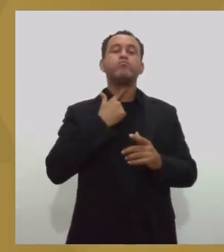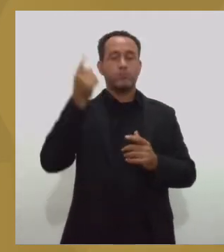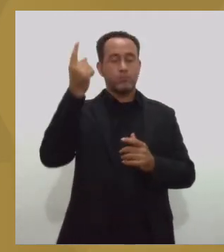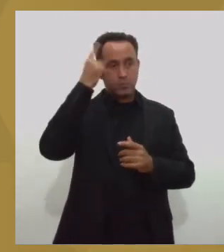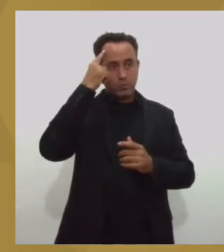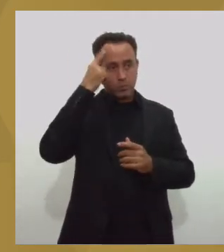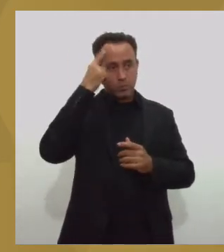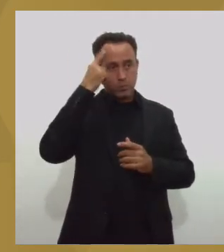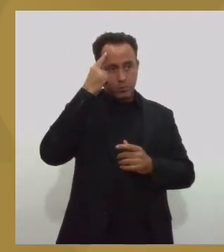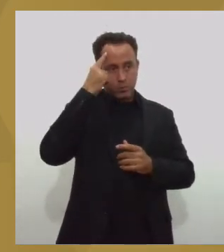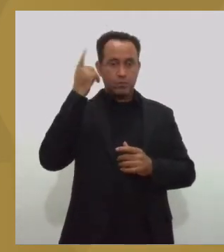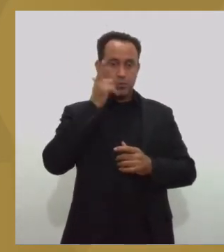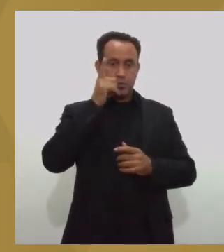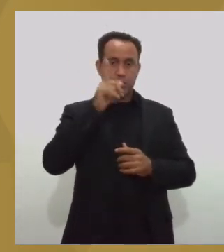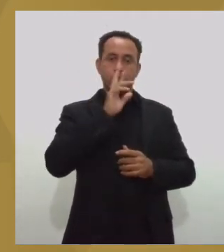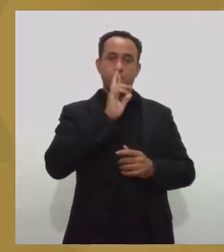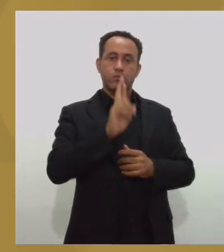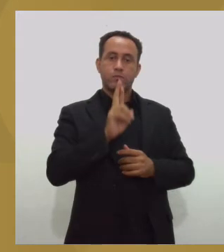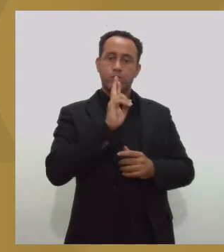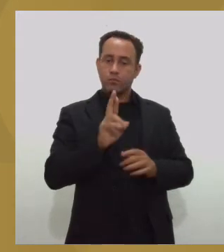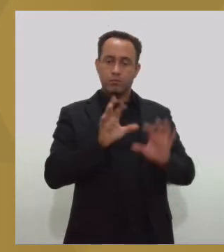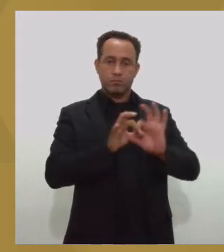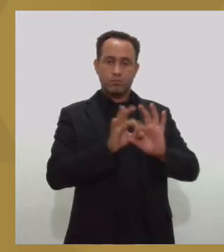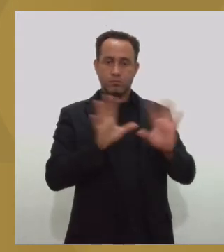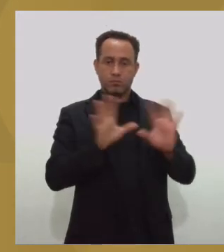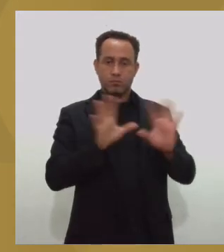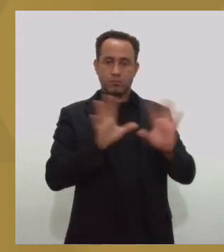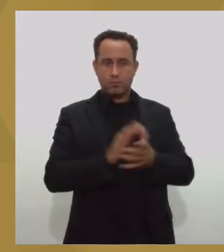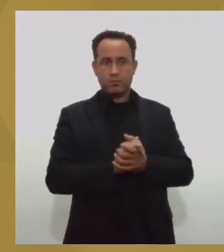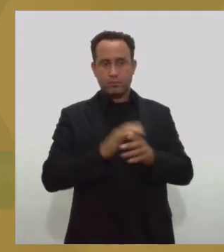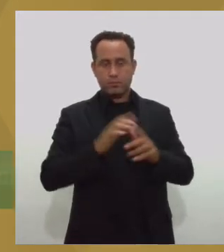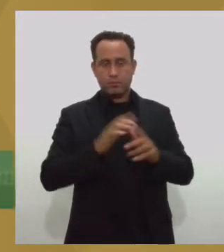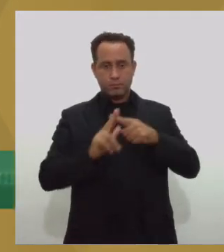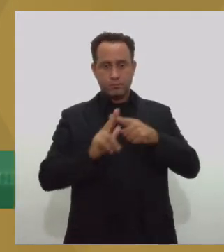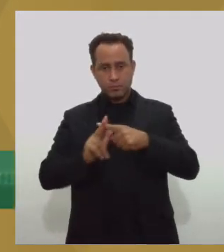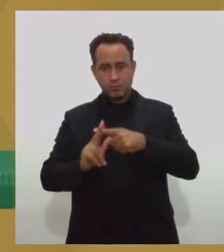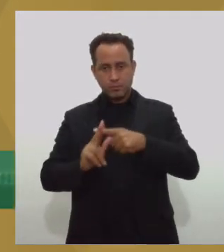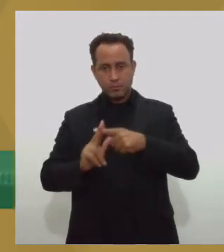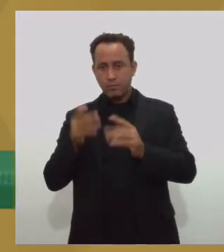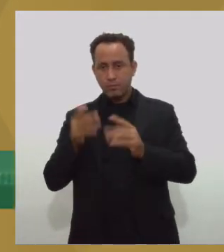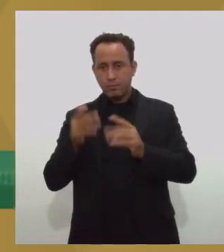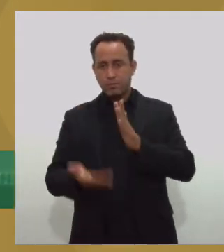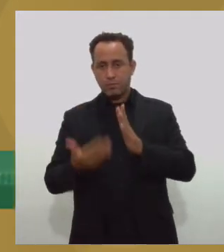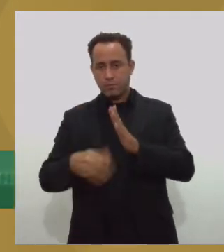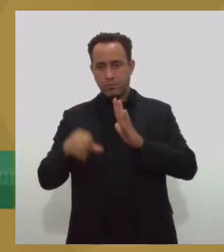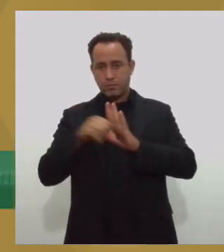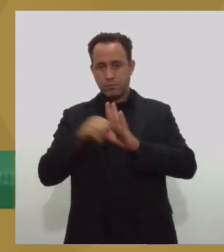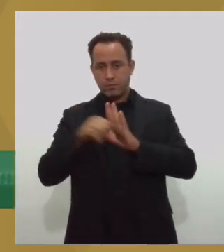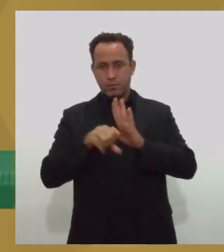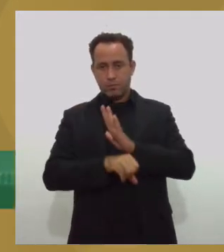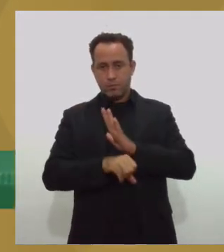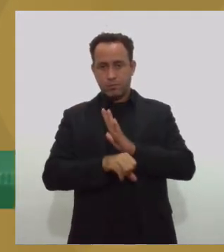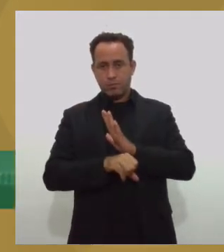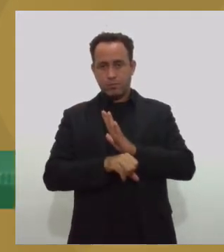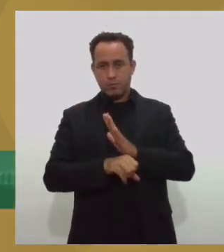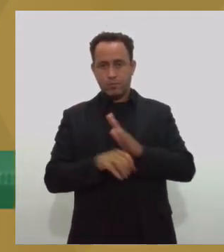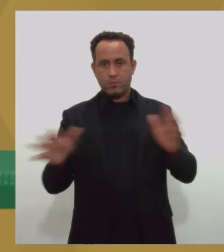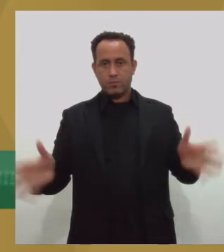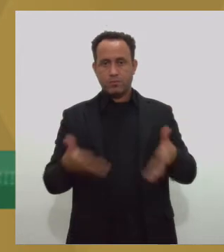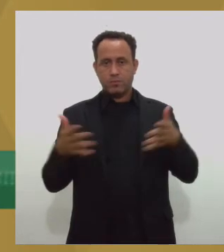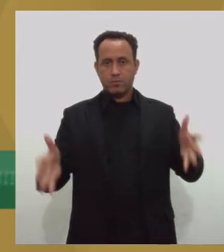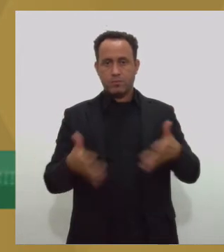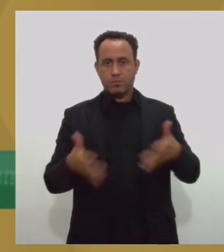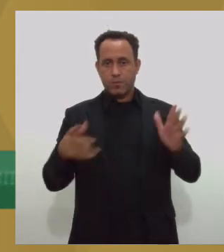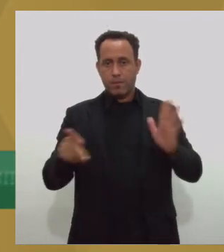de alcançar o resultado ilícito. Corrige a dosimetria das penas, considerando o enriquecimento